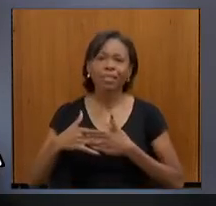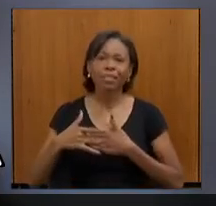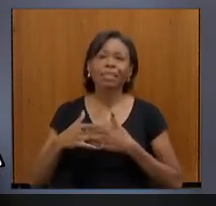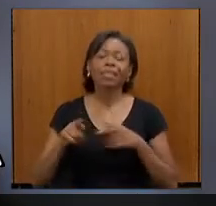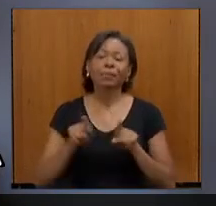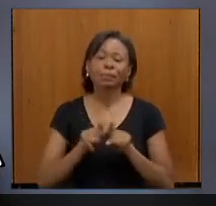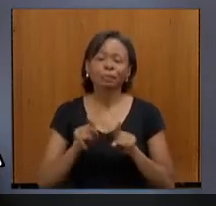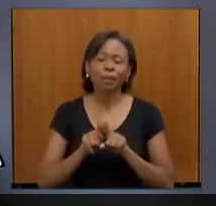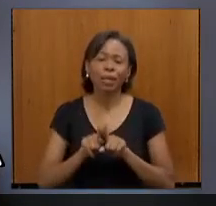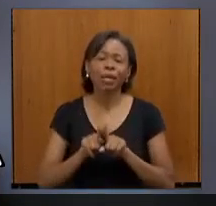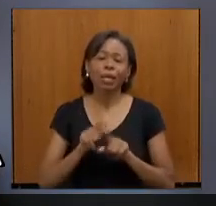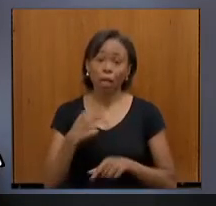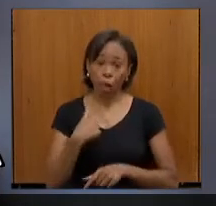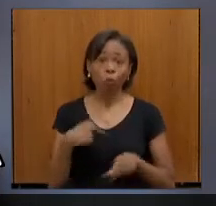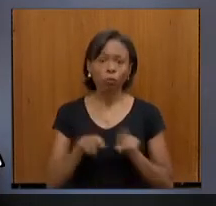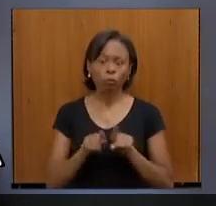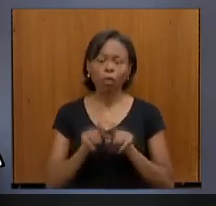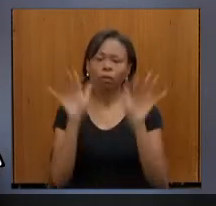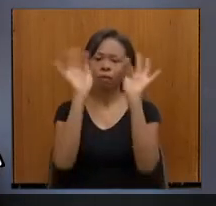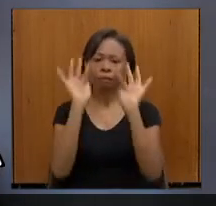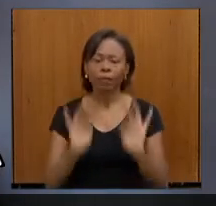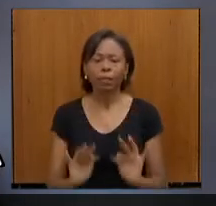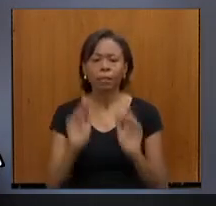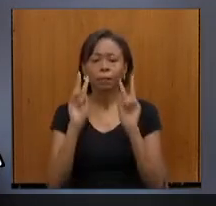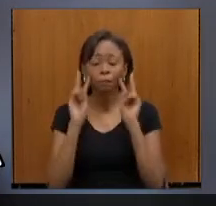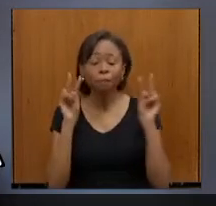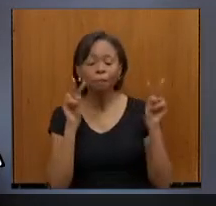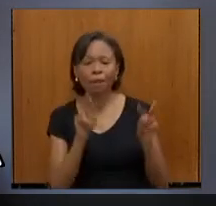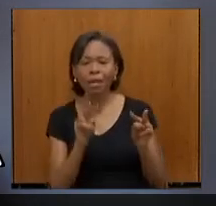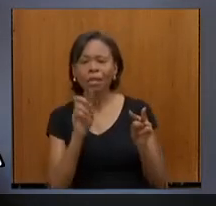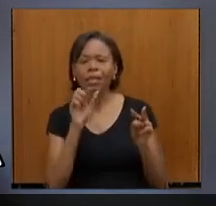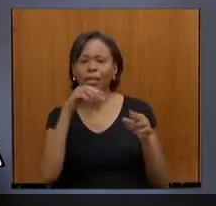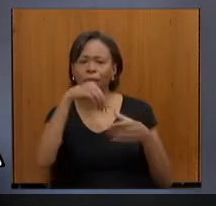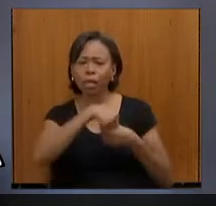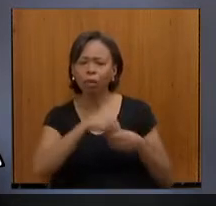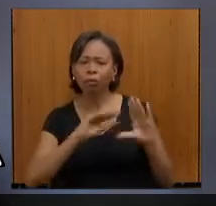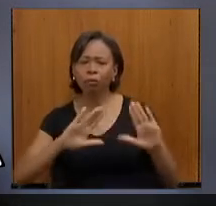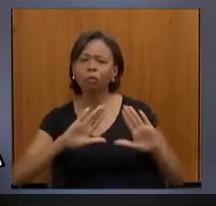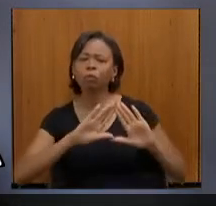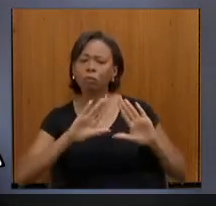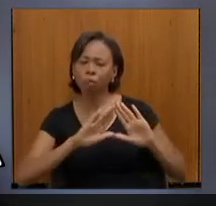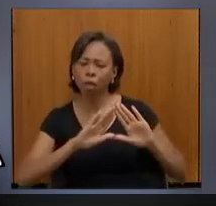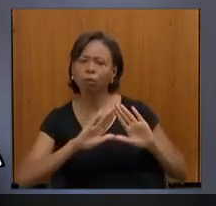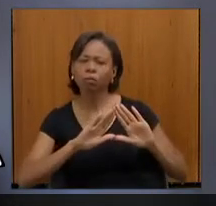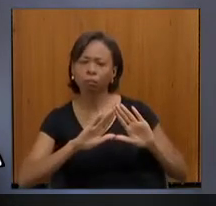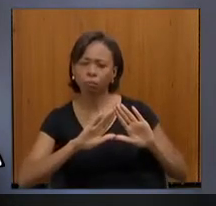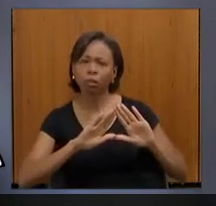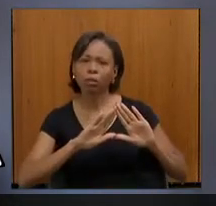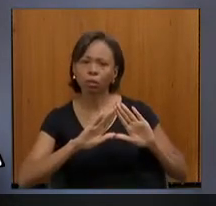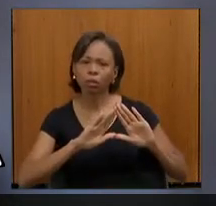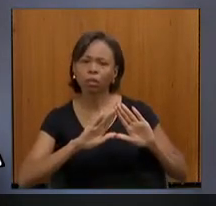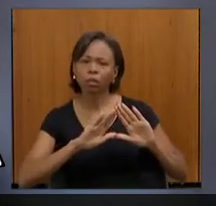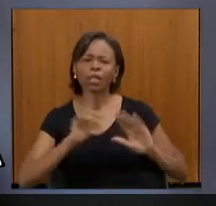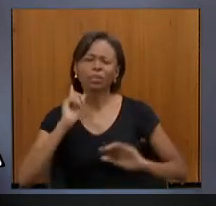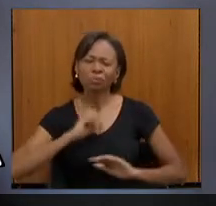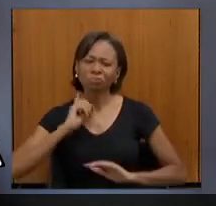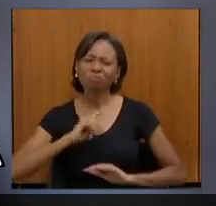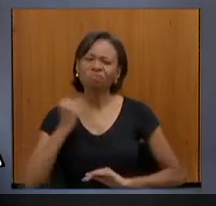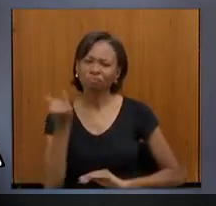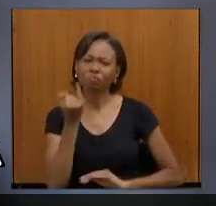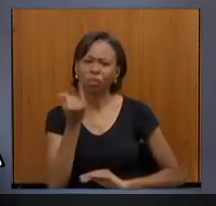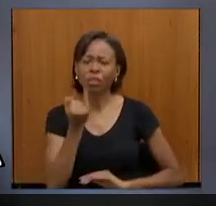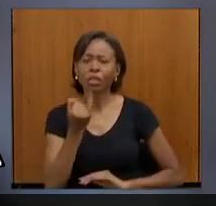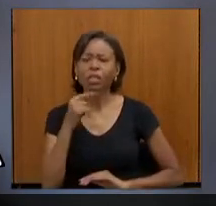ver esse movimento dentro do legislativo de um estado tão importante como é Minas Gerais, aderindo